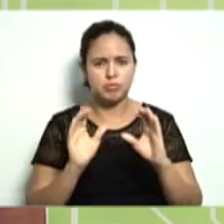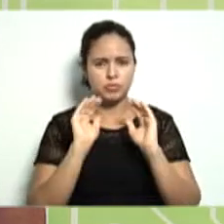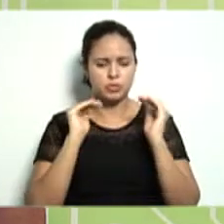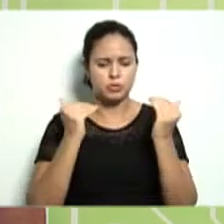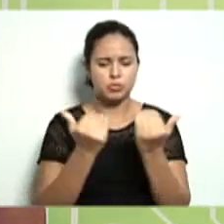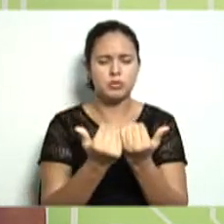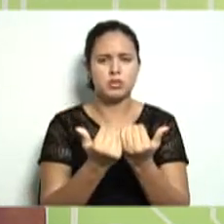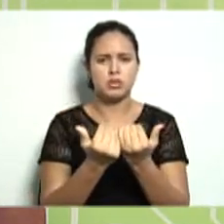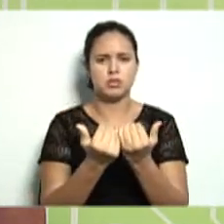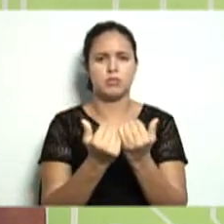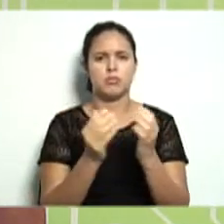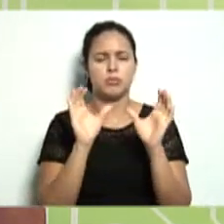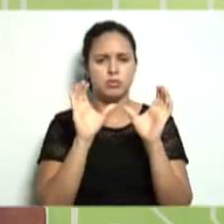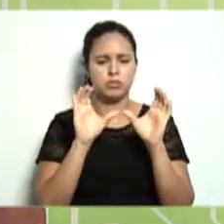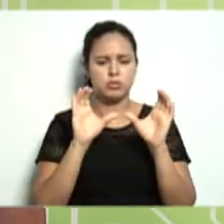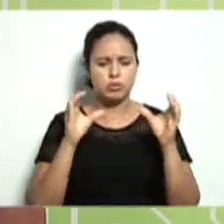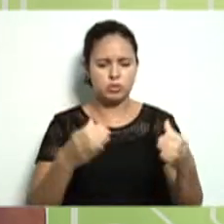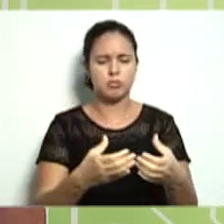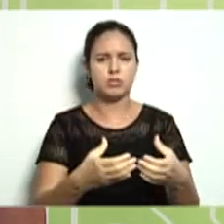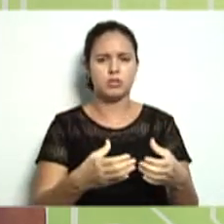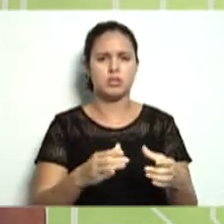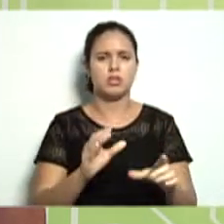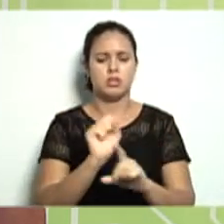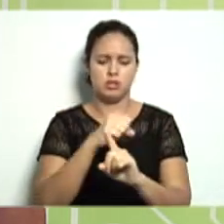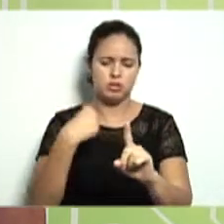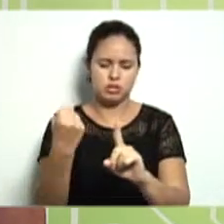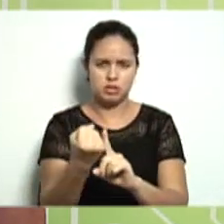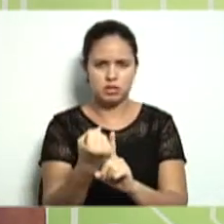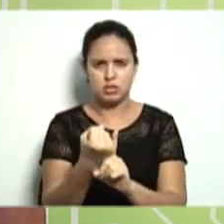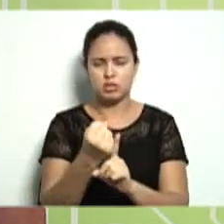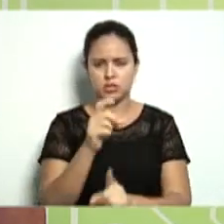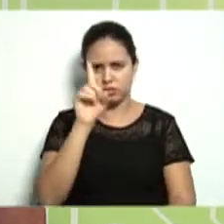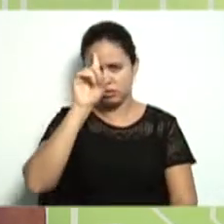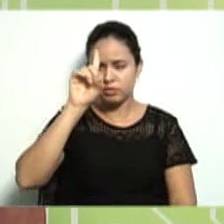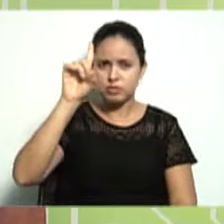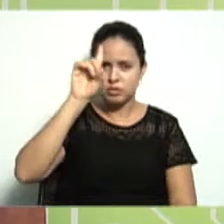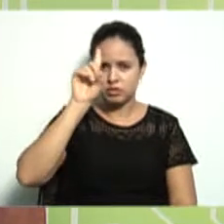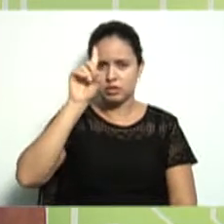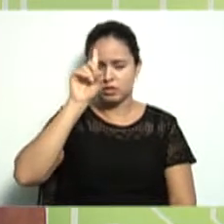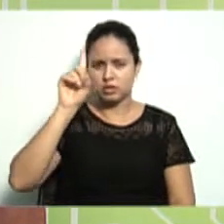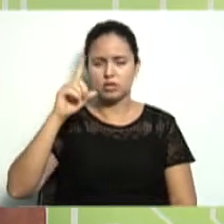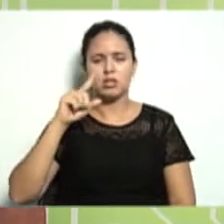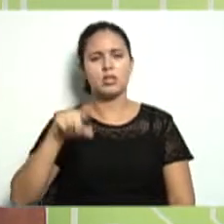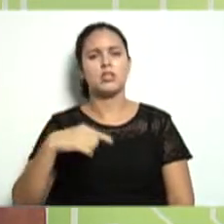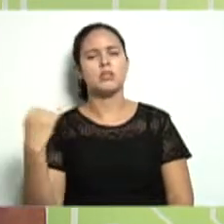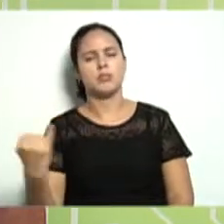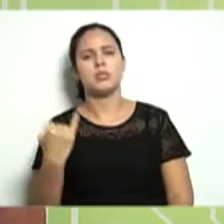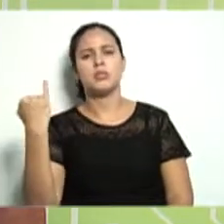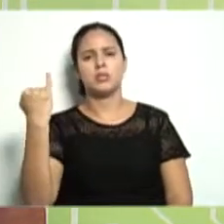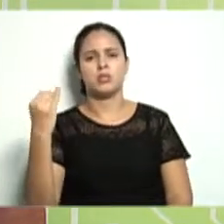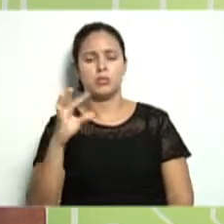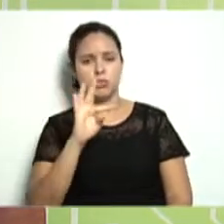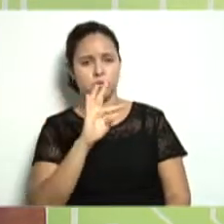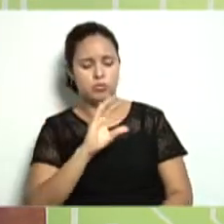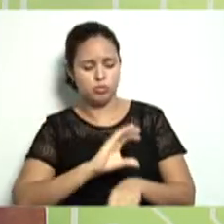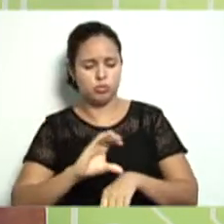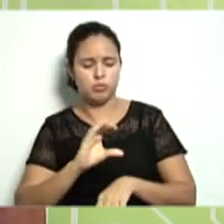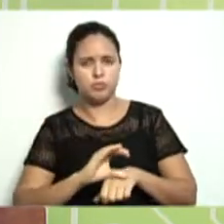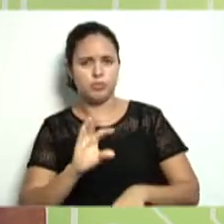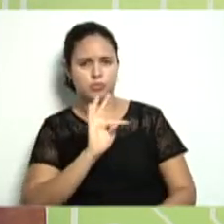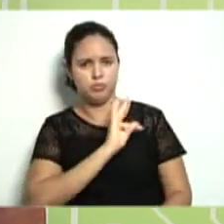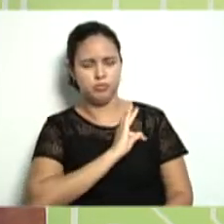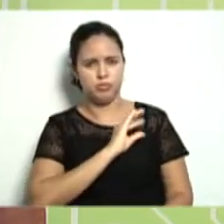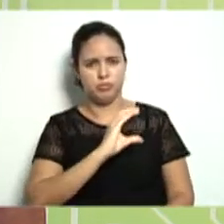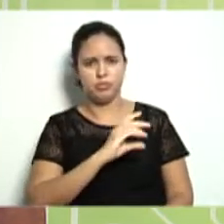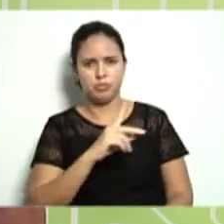na tua família, no teu dia a dia, e isso vai agregar muito. Então, só lembrando, nós estamos na